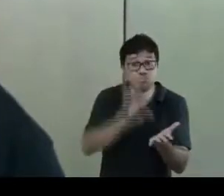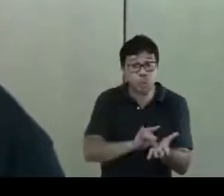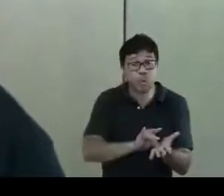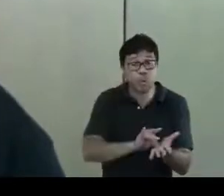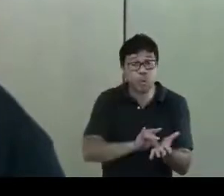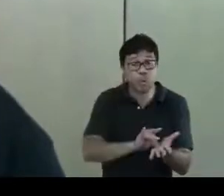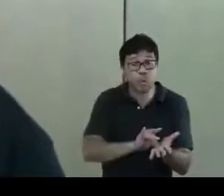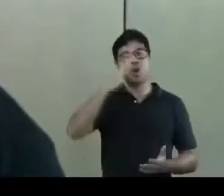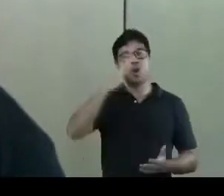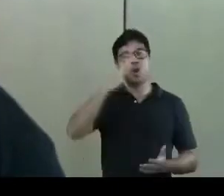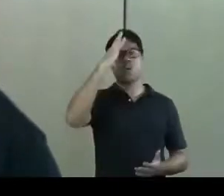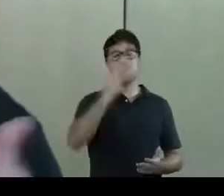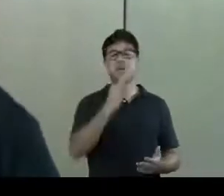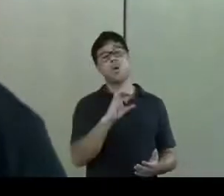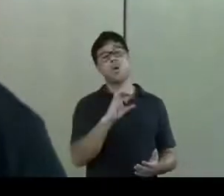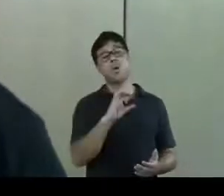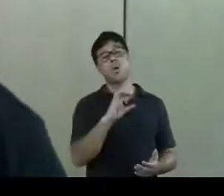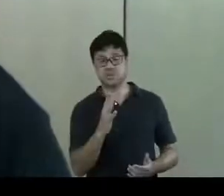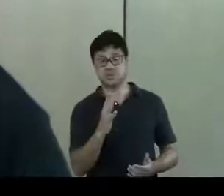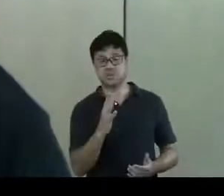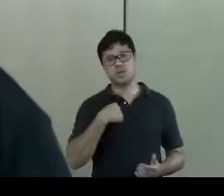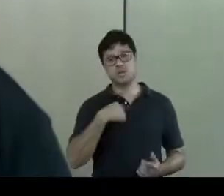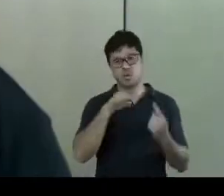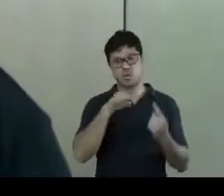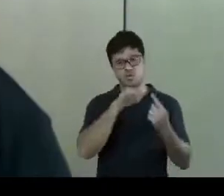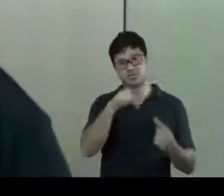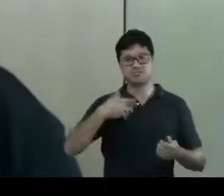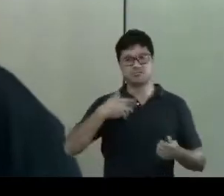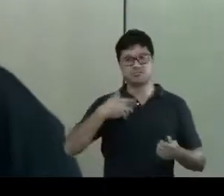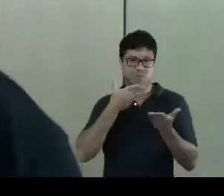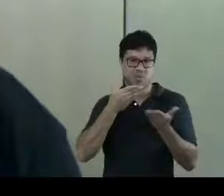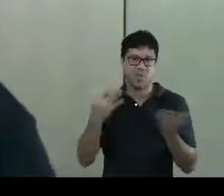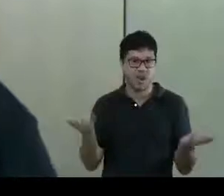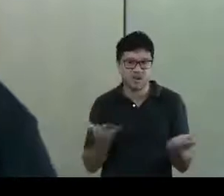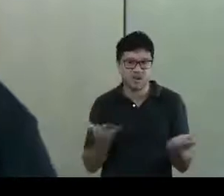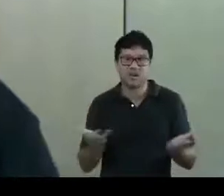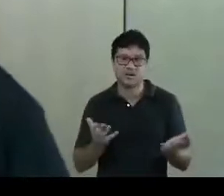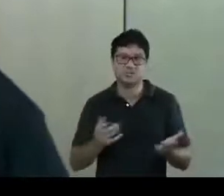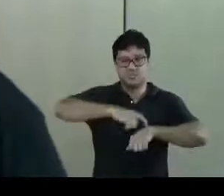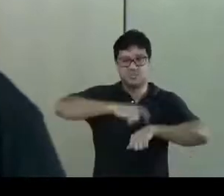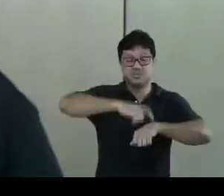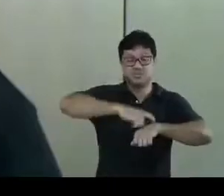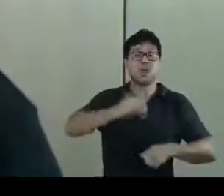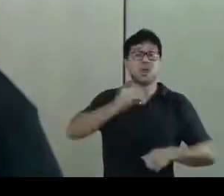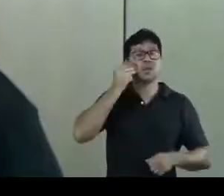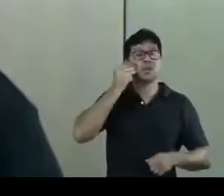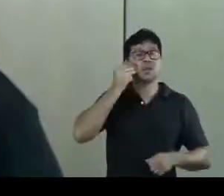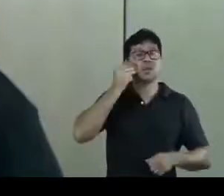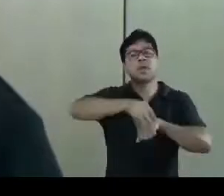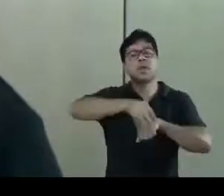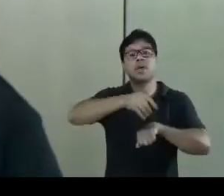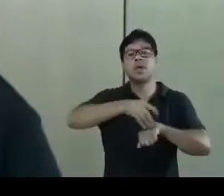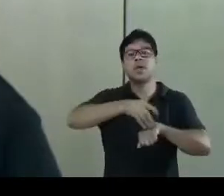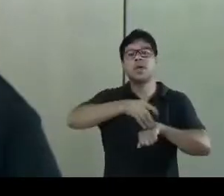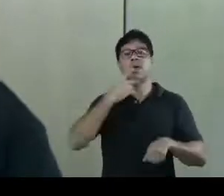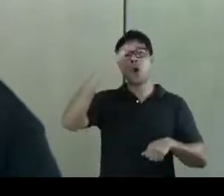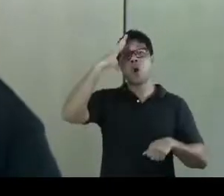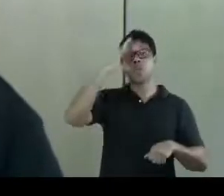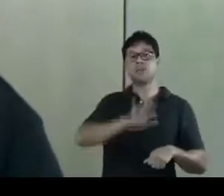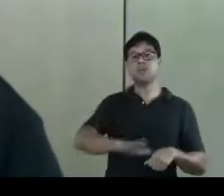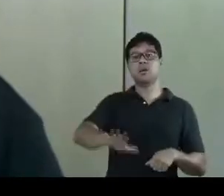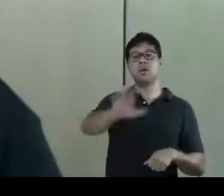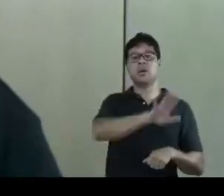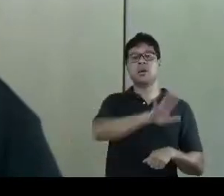efetivamente compreender, ou pelo menos é a minha intenção aqui com vocês hoje, nesse momento, é tentar passar para vocês um pouco uma